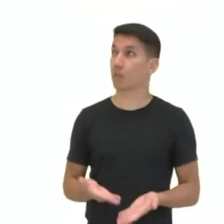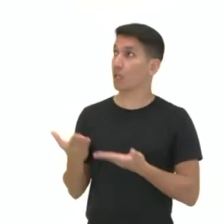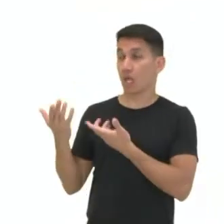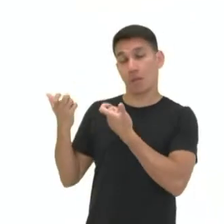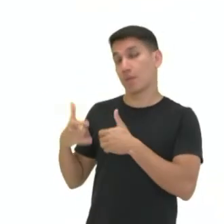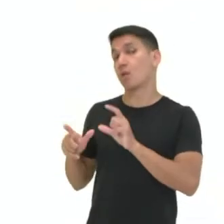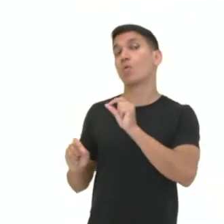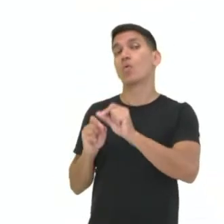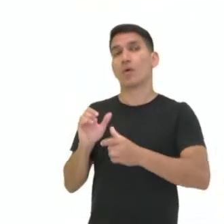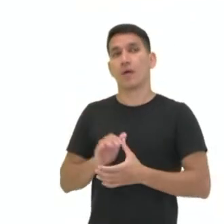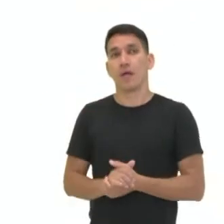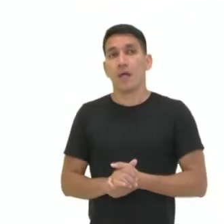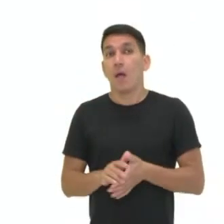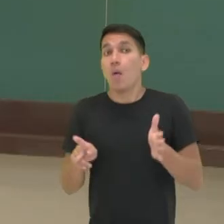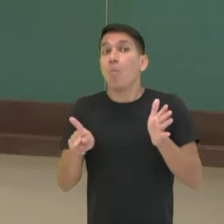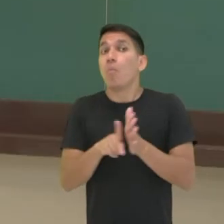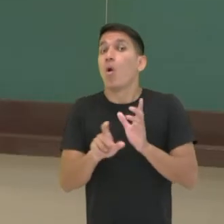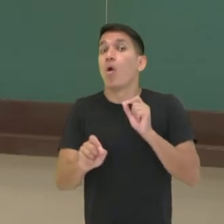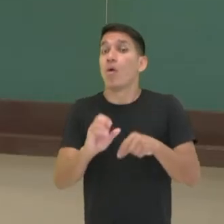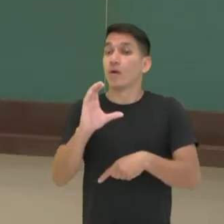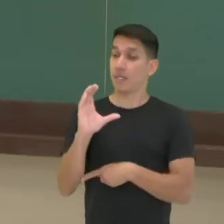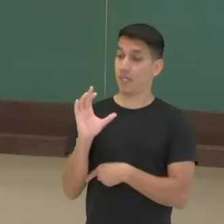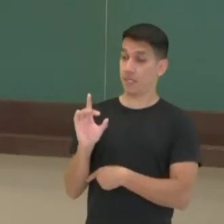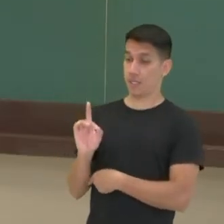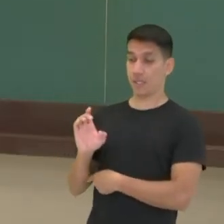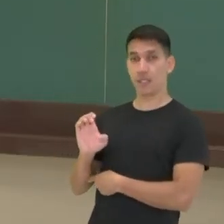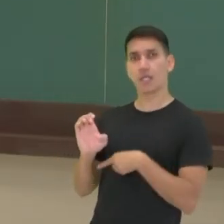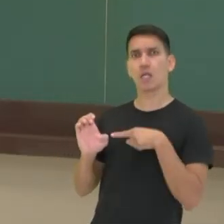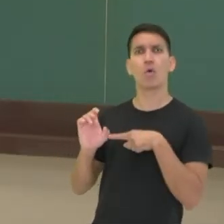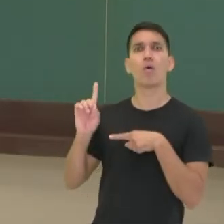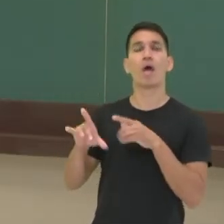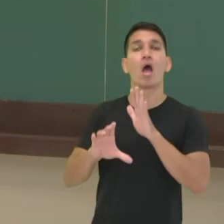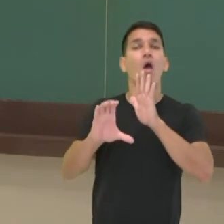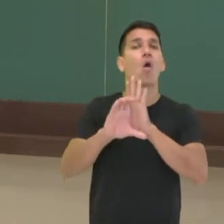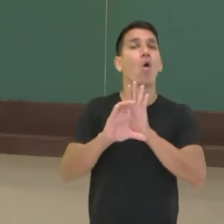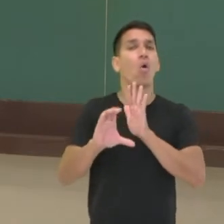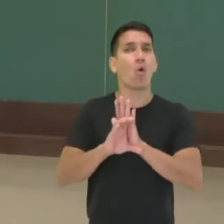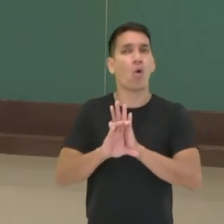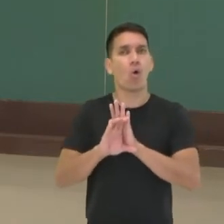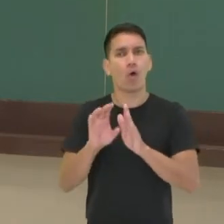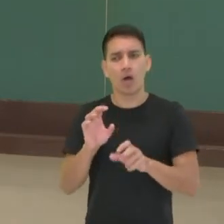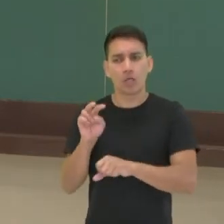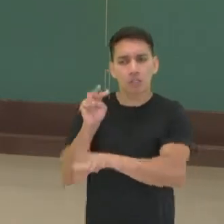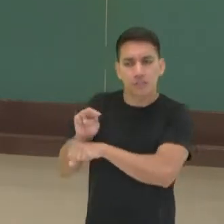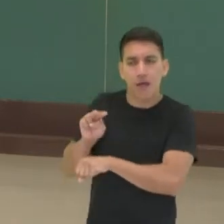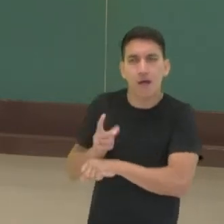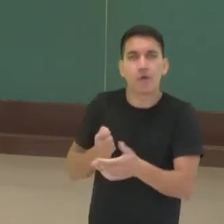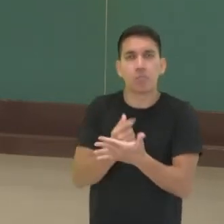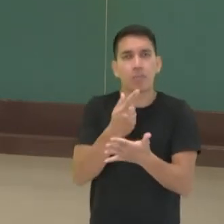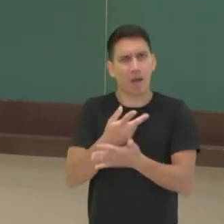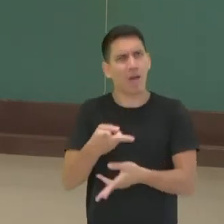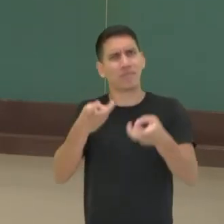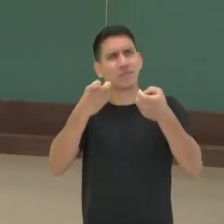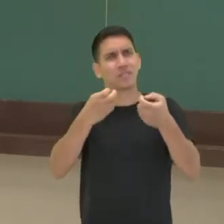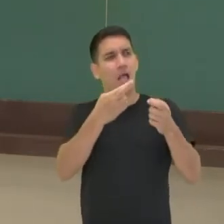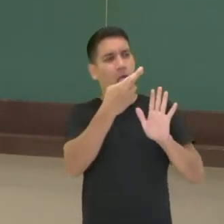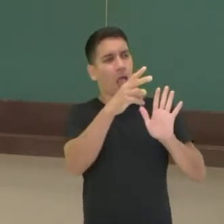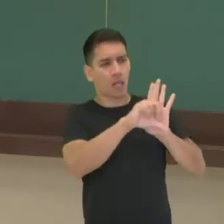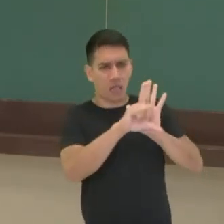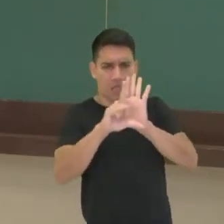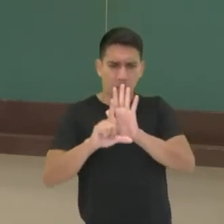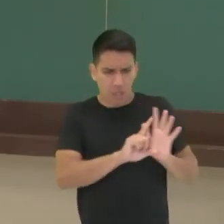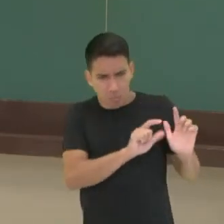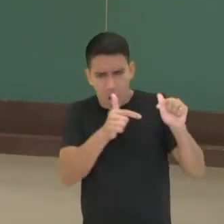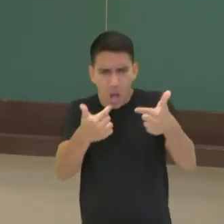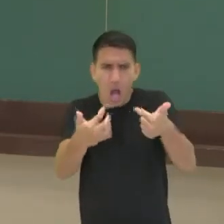Então, vem lá do Código de Defesa do Consumidor. Vocês viram quantas legislações estão relacionadas